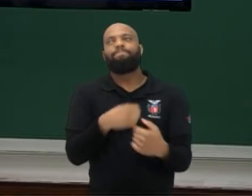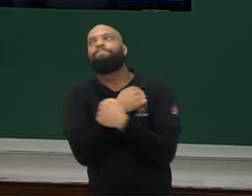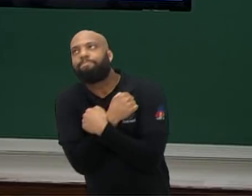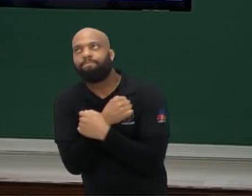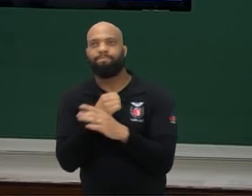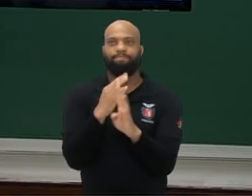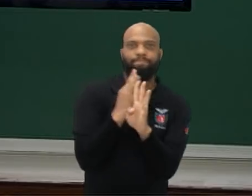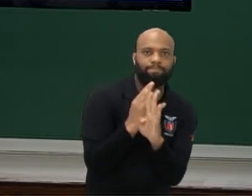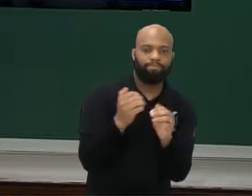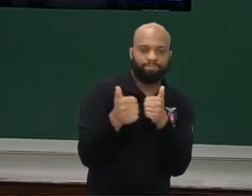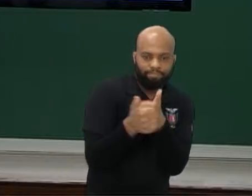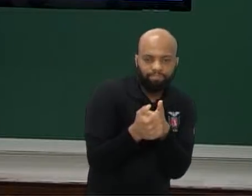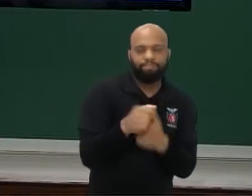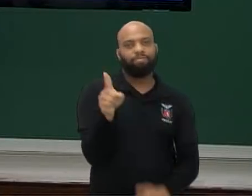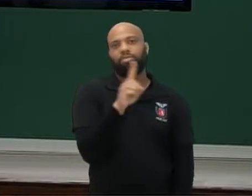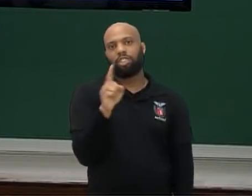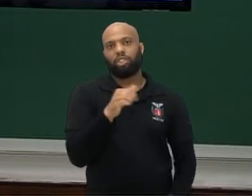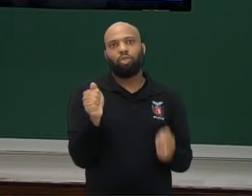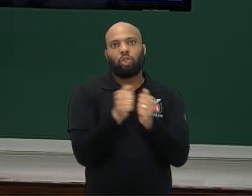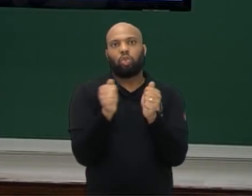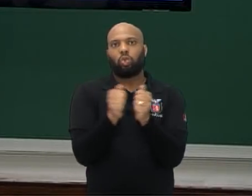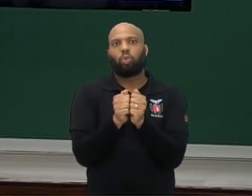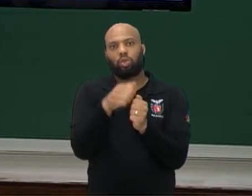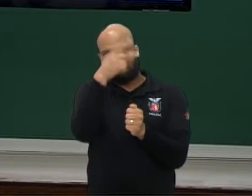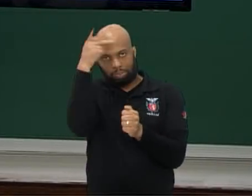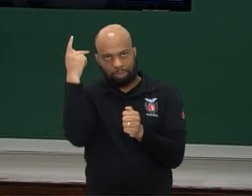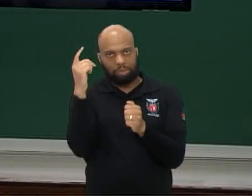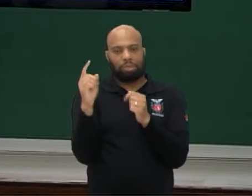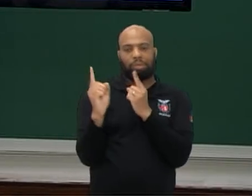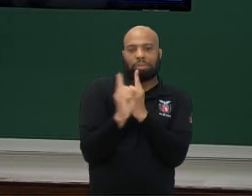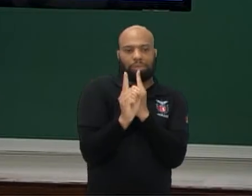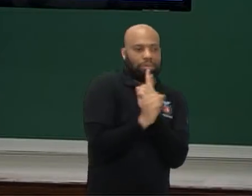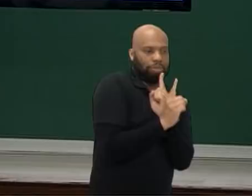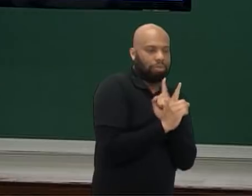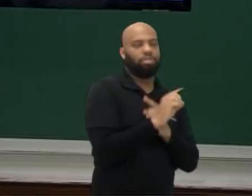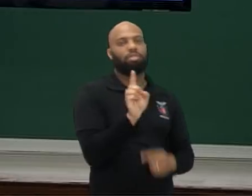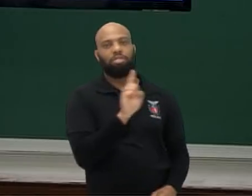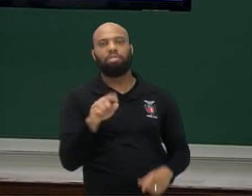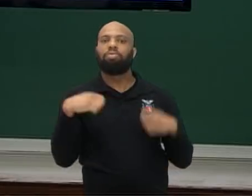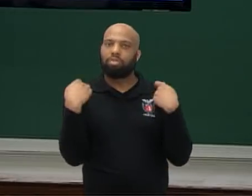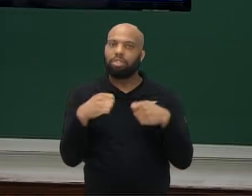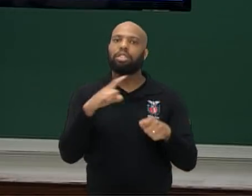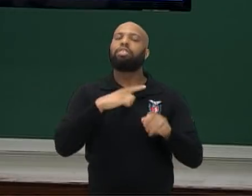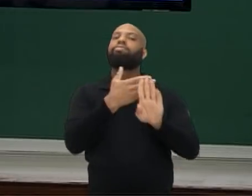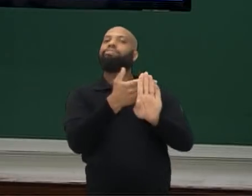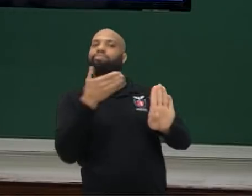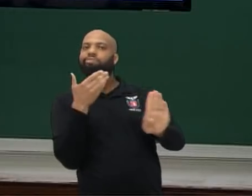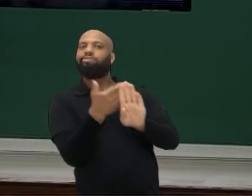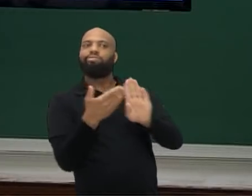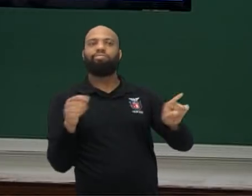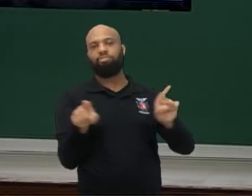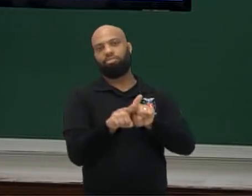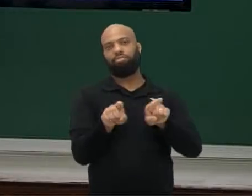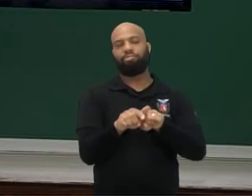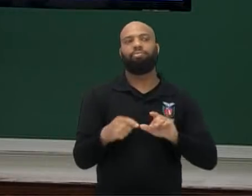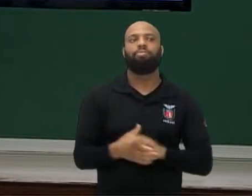ficarem agrupadas e aglomeradas e se batendo umas nas outras, não. Tem que existir um distanciamento,